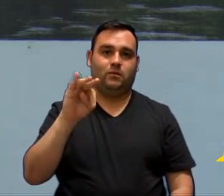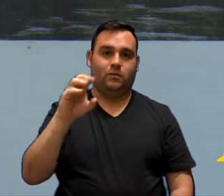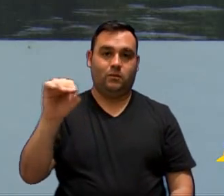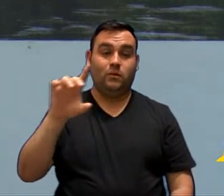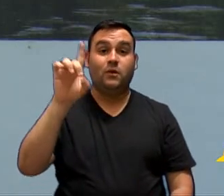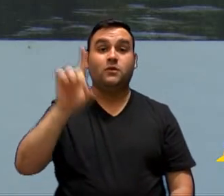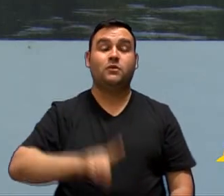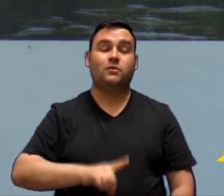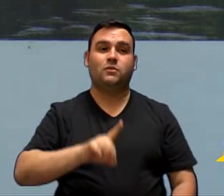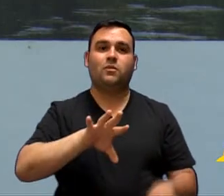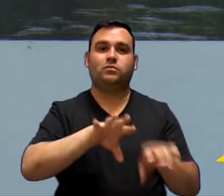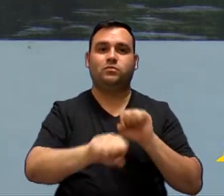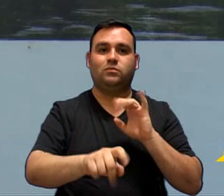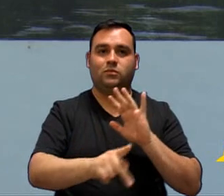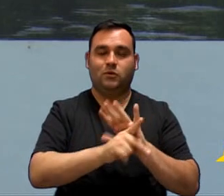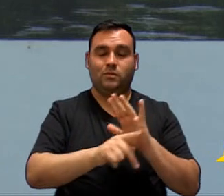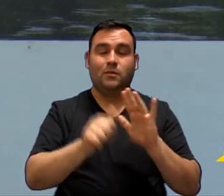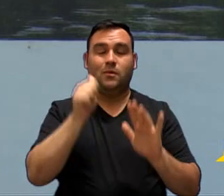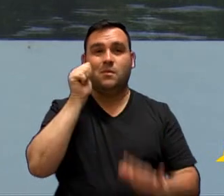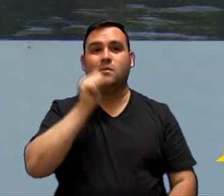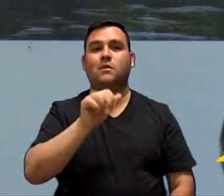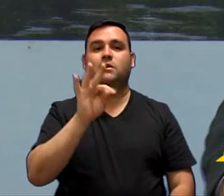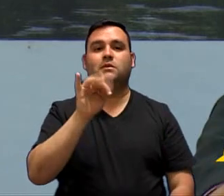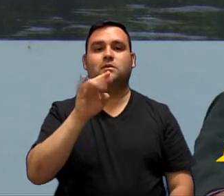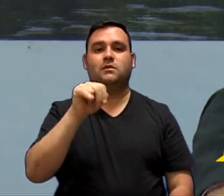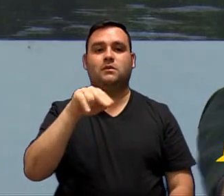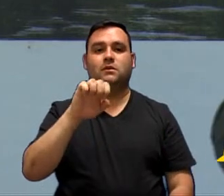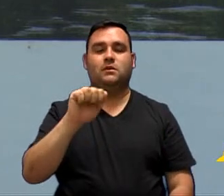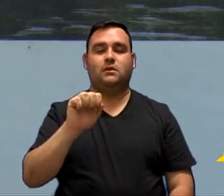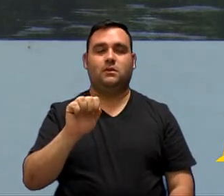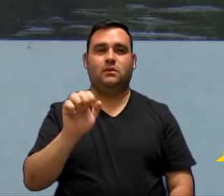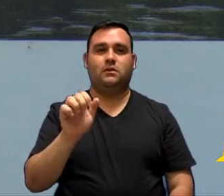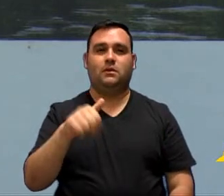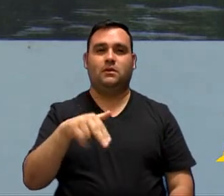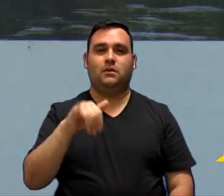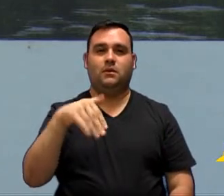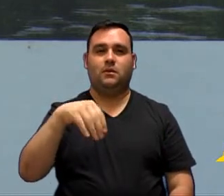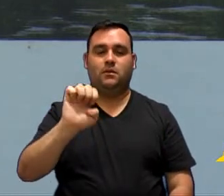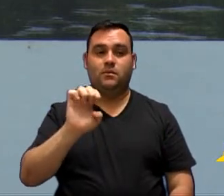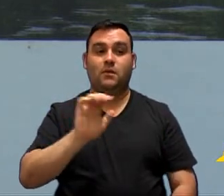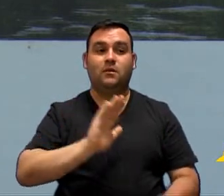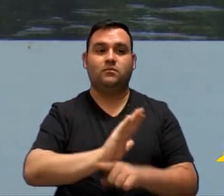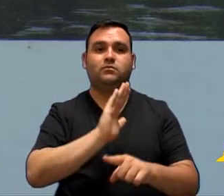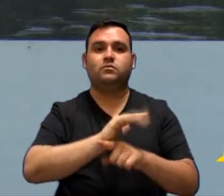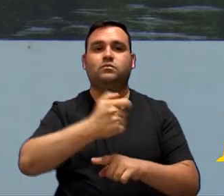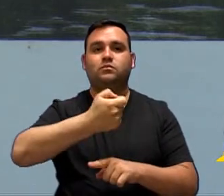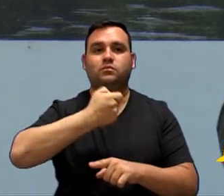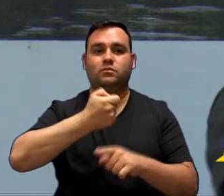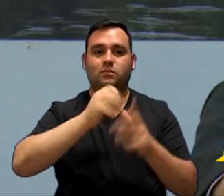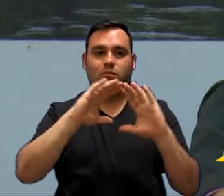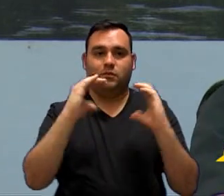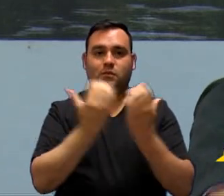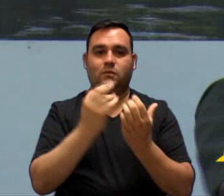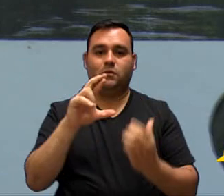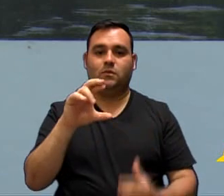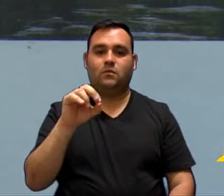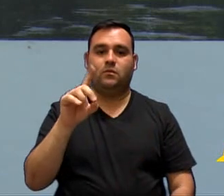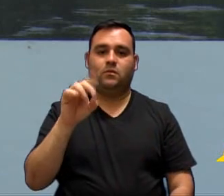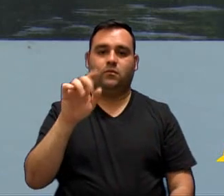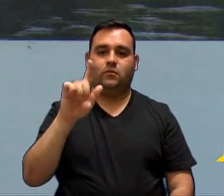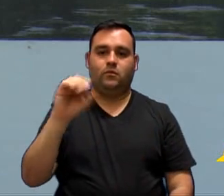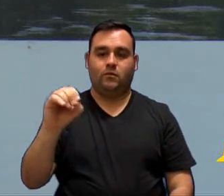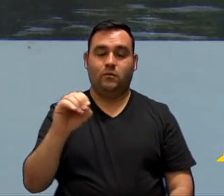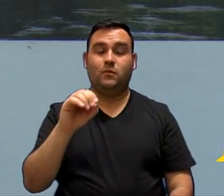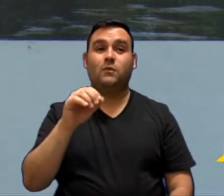diretora acadêmica da Escola do Legislativo, senhora Tiziana Naime, o assessor de imprensa da Câmara, senhor Rodrigo Alcântara,